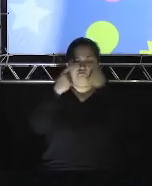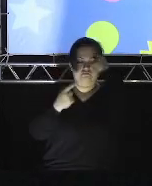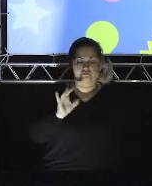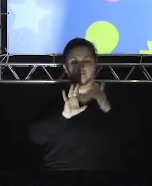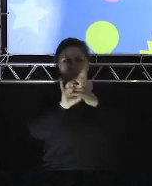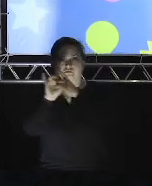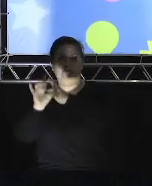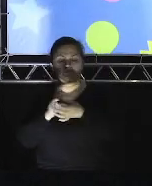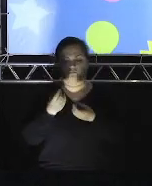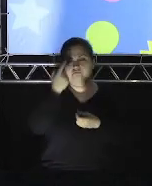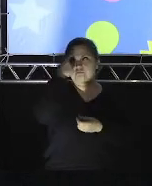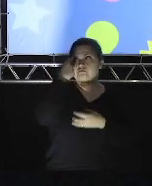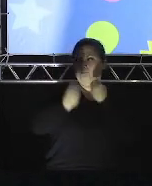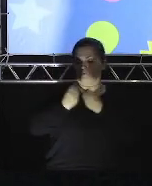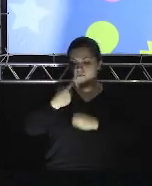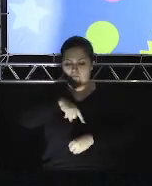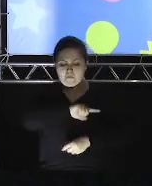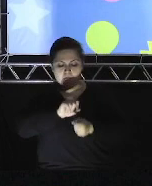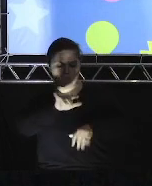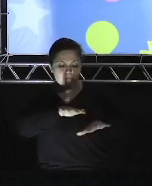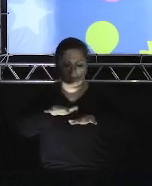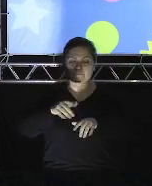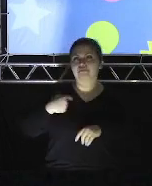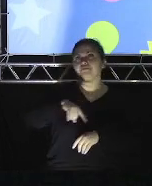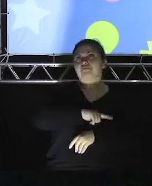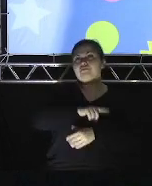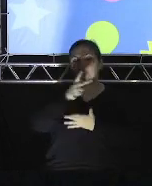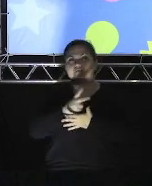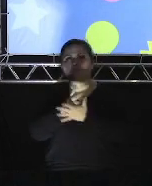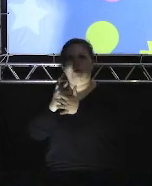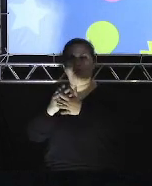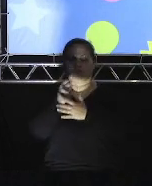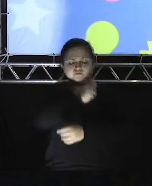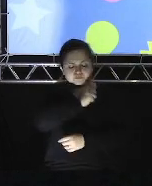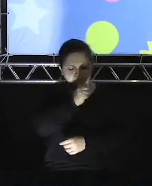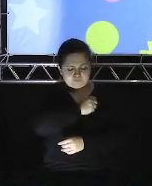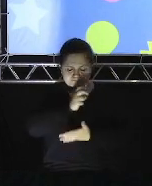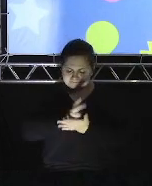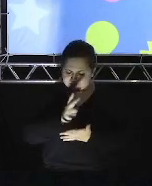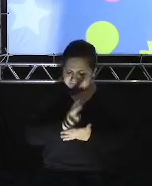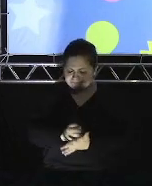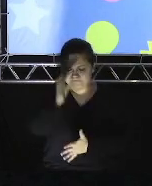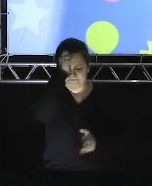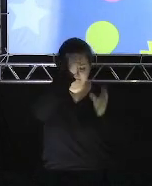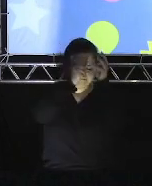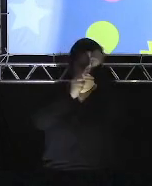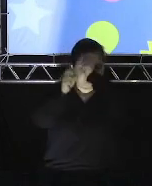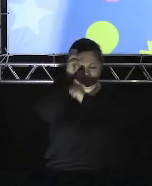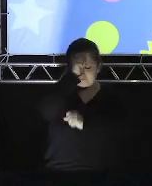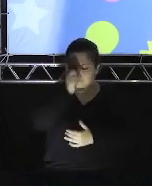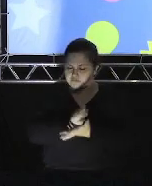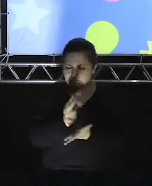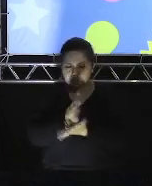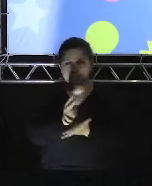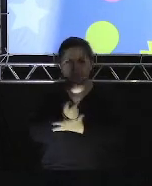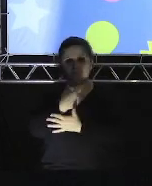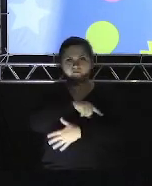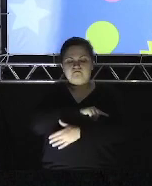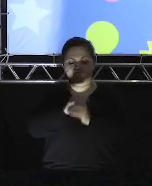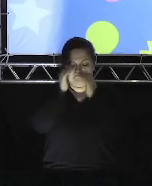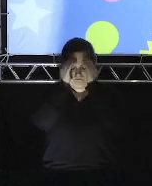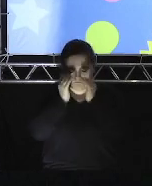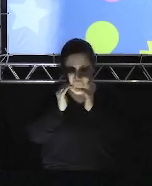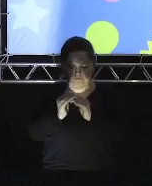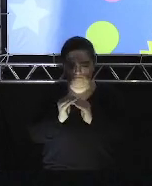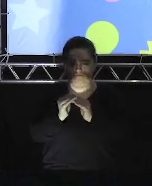entender como a gente faz ações. A gente se mantém humilde e sempre como um aprendiz. A gente honra e projeta